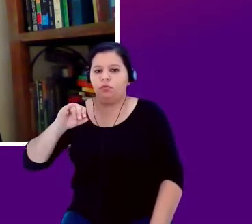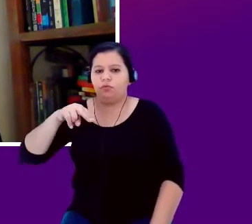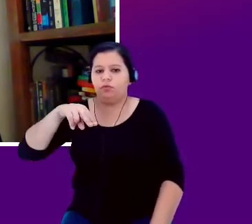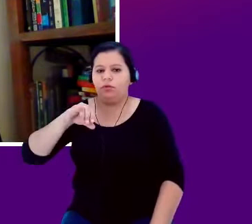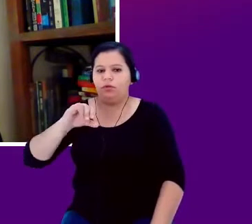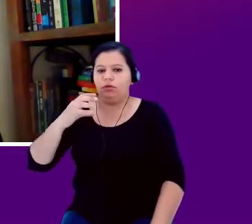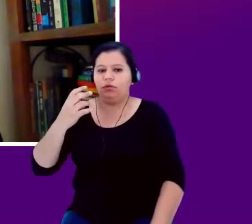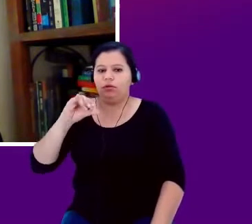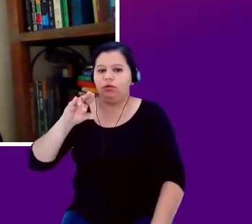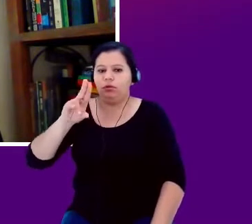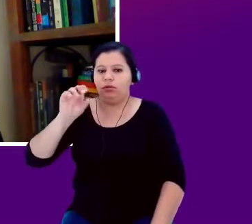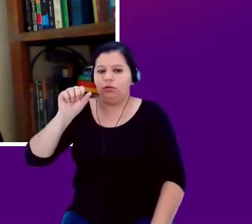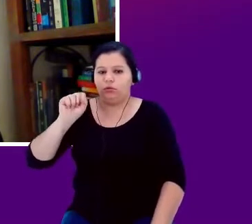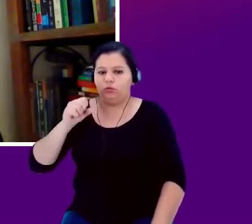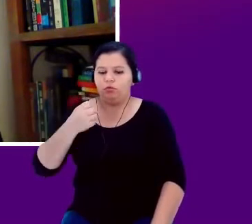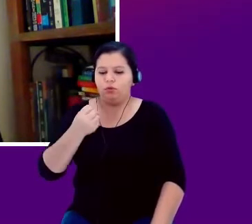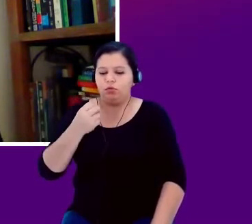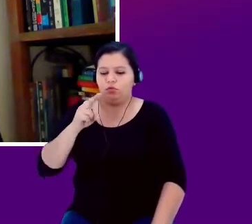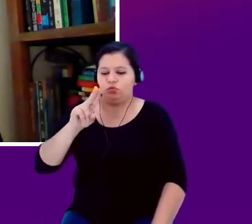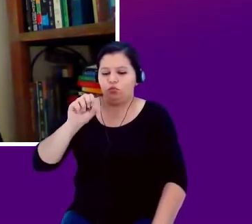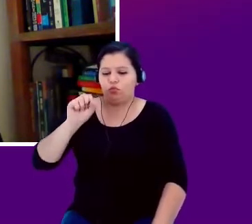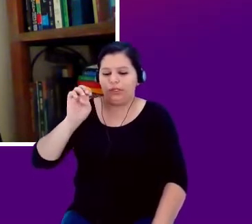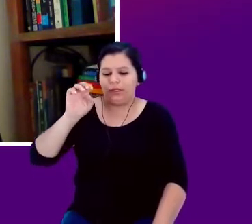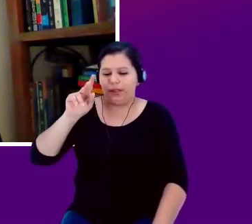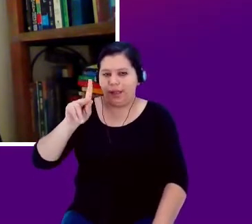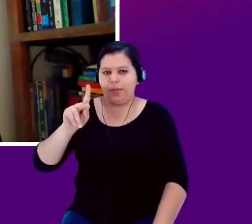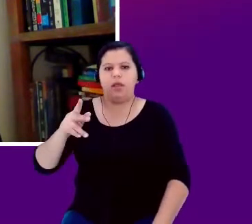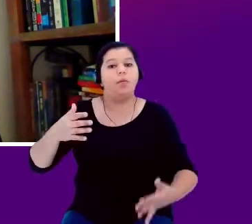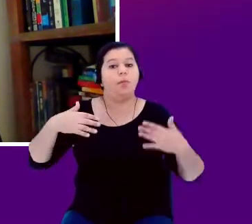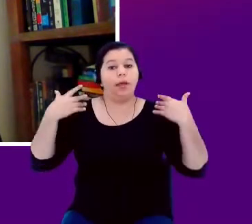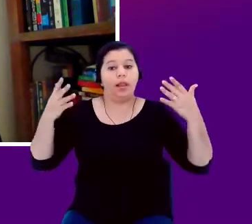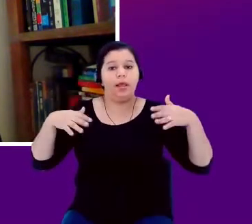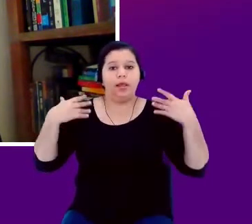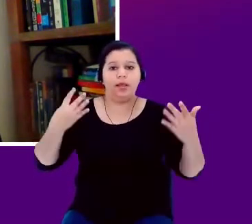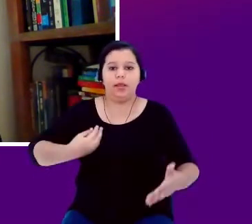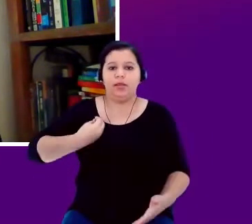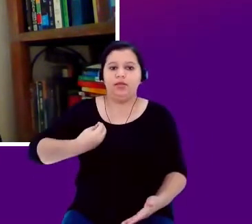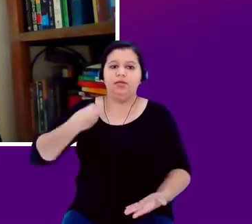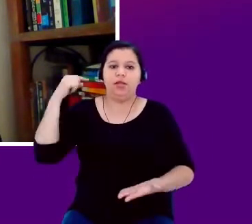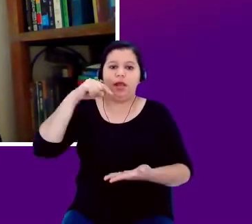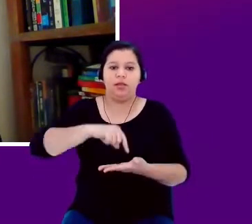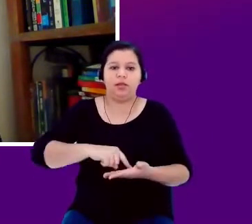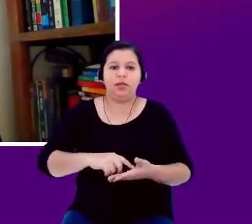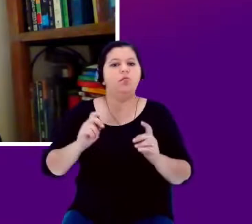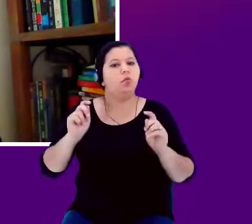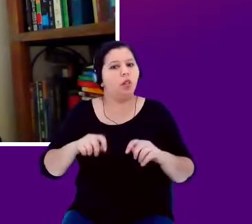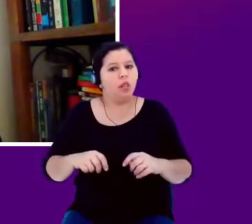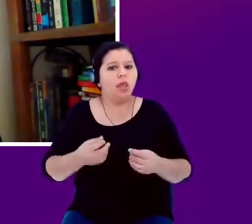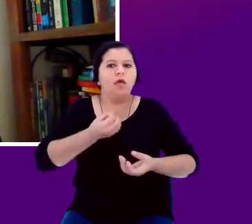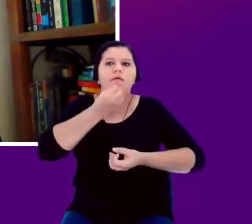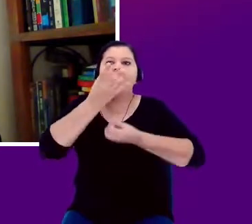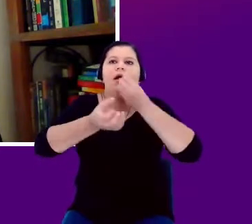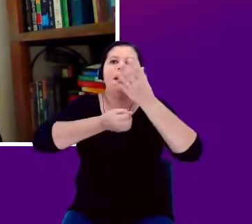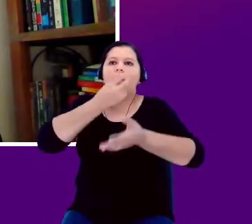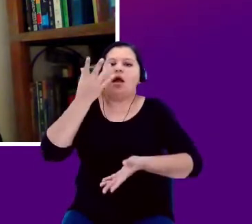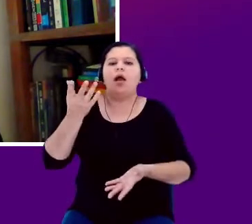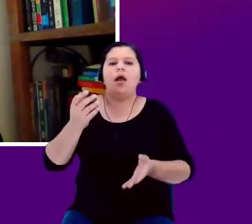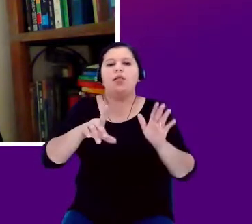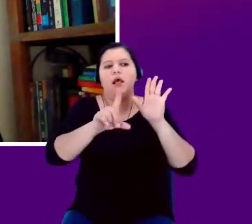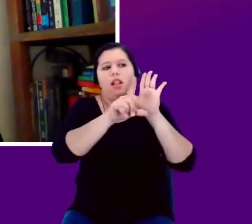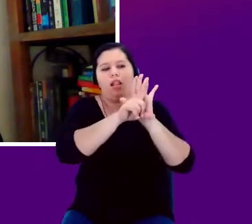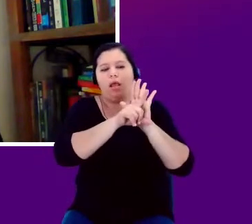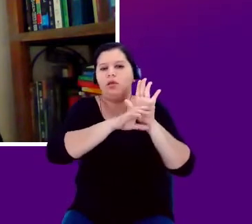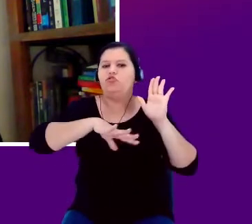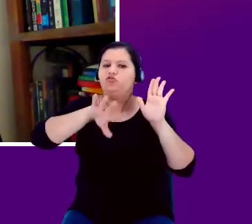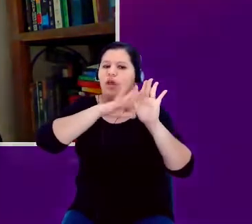SUSEP. É uma alegria estar aqui e poder falar brevemente sobre um assunto tão relevante quanto a Lei Geral de Proteção de